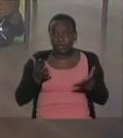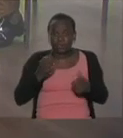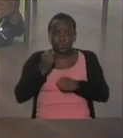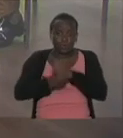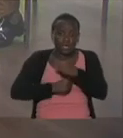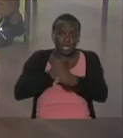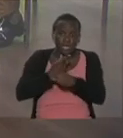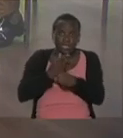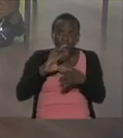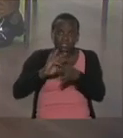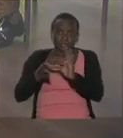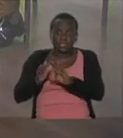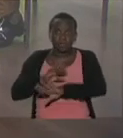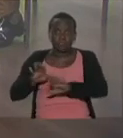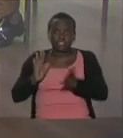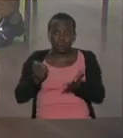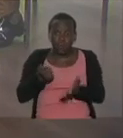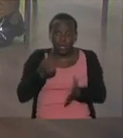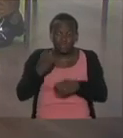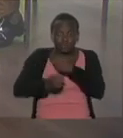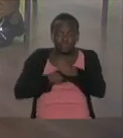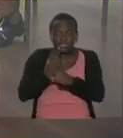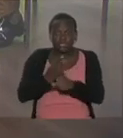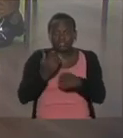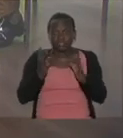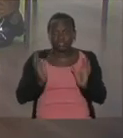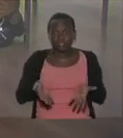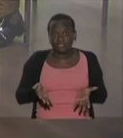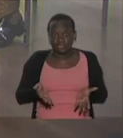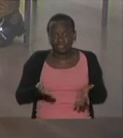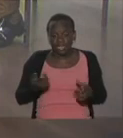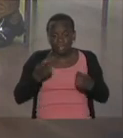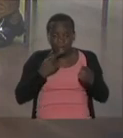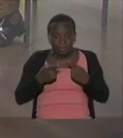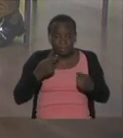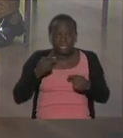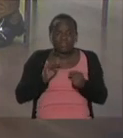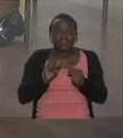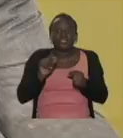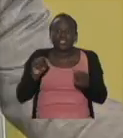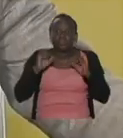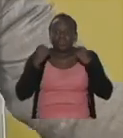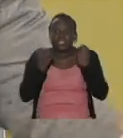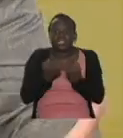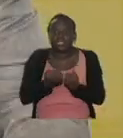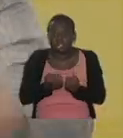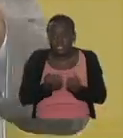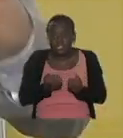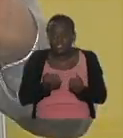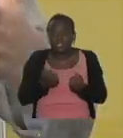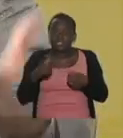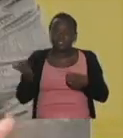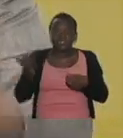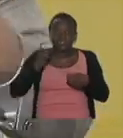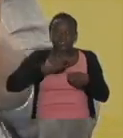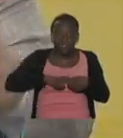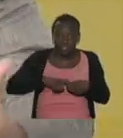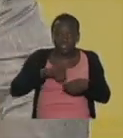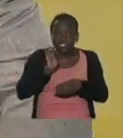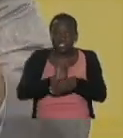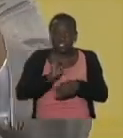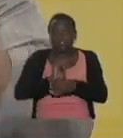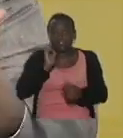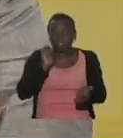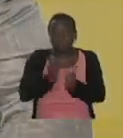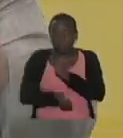aqui quase um ano depois das Olimpíadas quase um ano depois das Olimpíadas nós estamos discutindo o que vai ser feito do Maracanã pro Maracanã voltar a